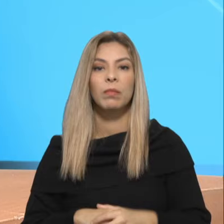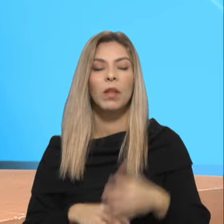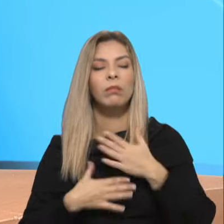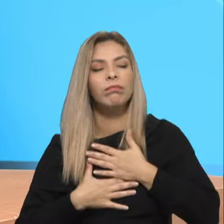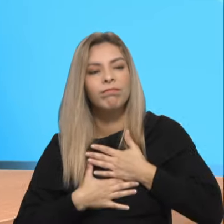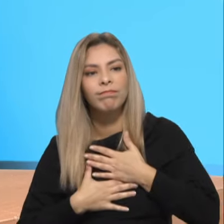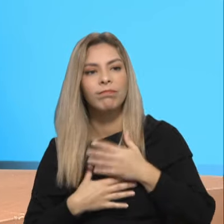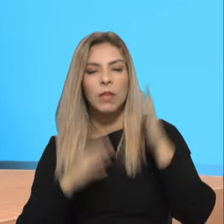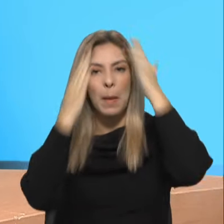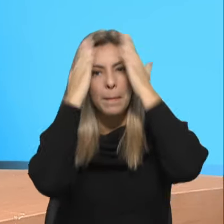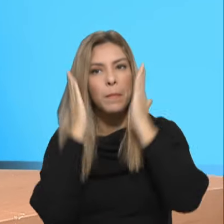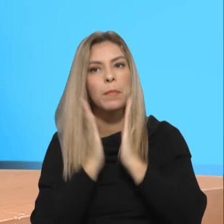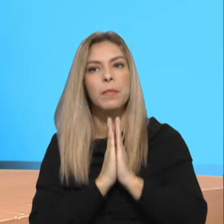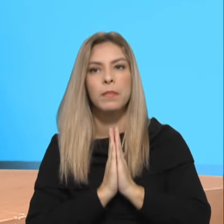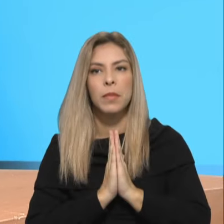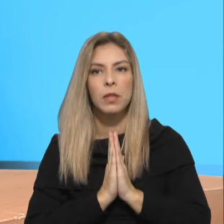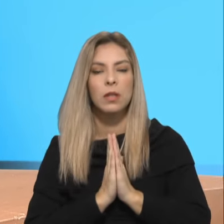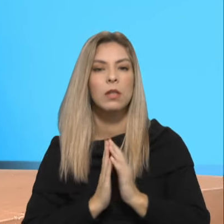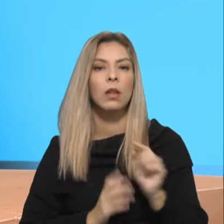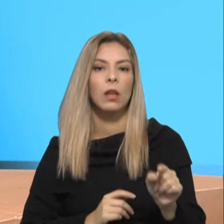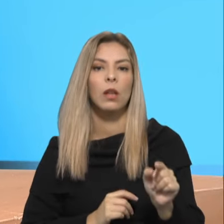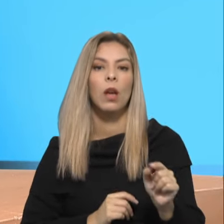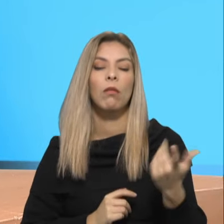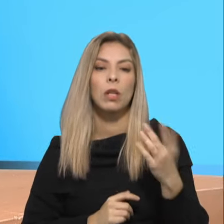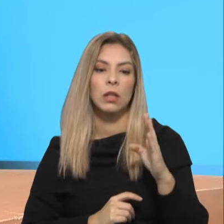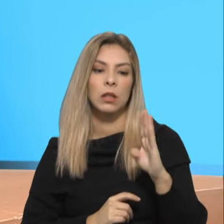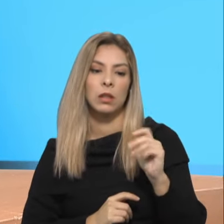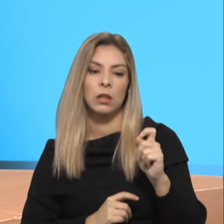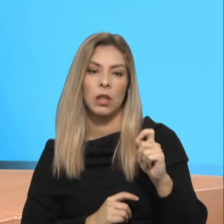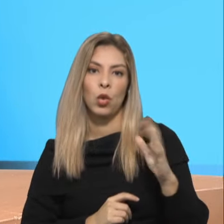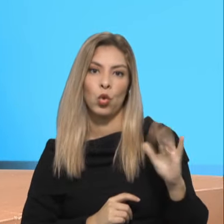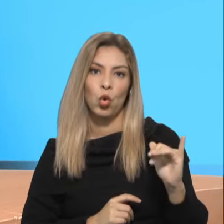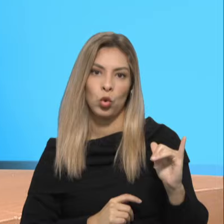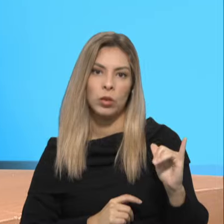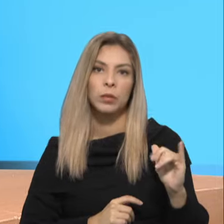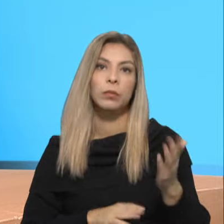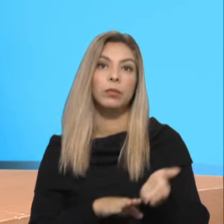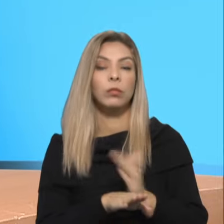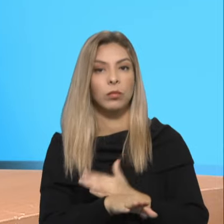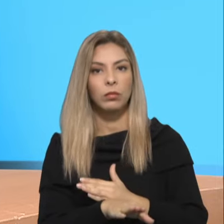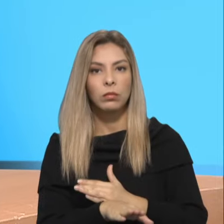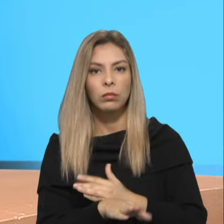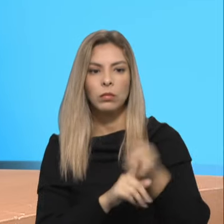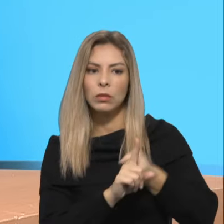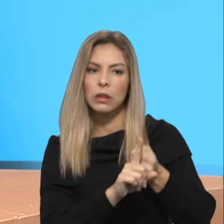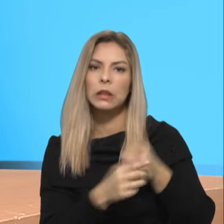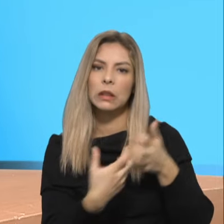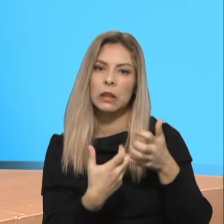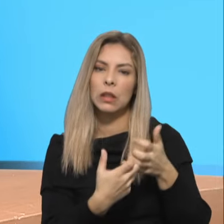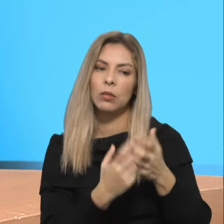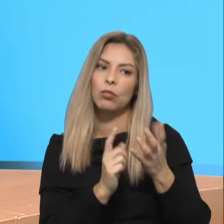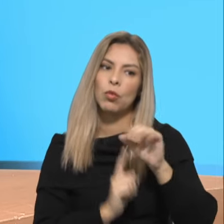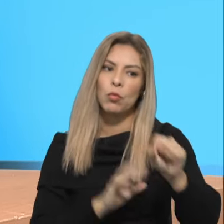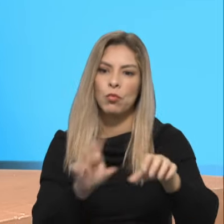é quase íncita à nossa nacionalidade. Nós nascemos no século XII, como referiu nas guerras da Reconquista, e muito